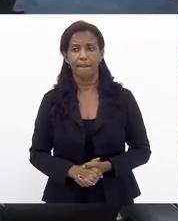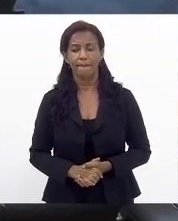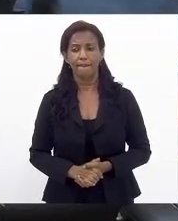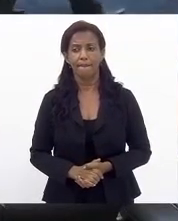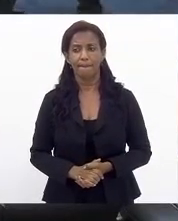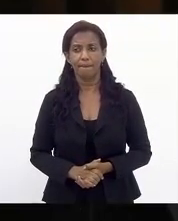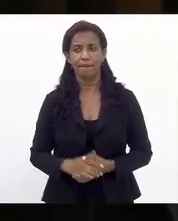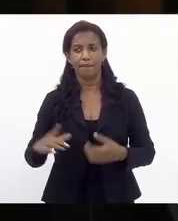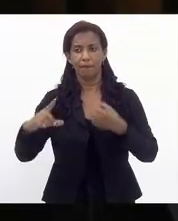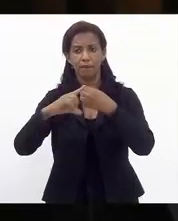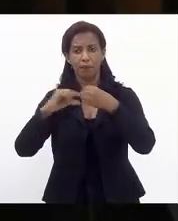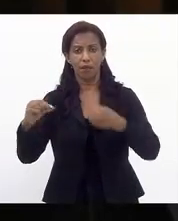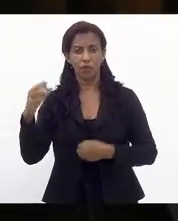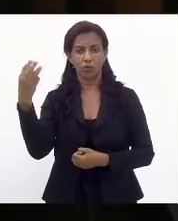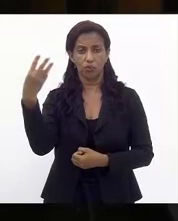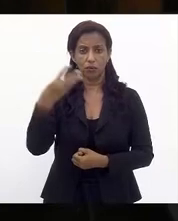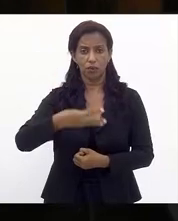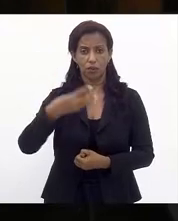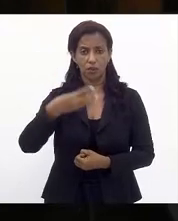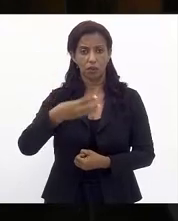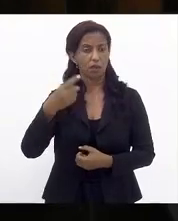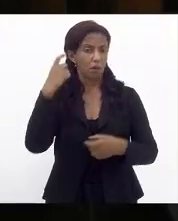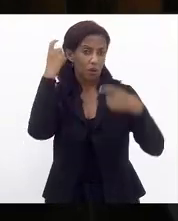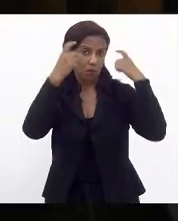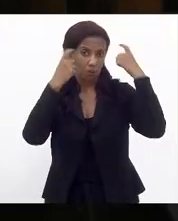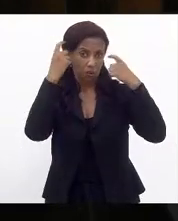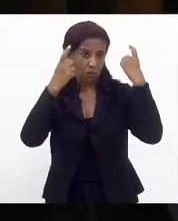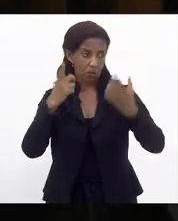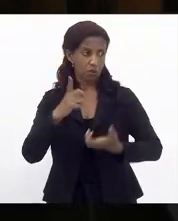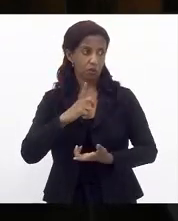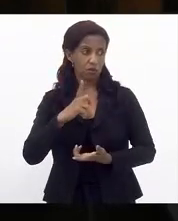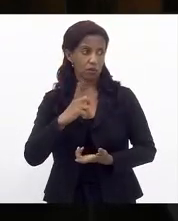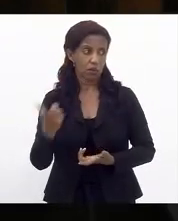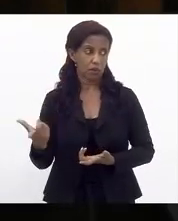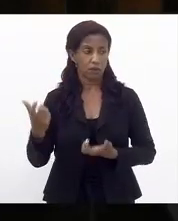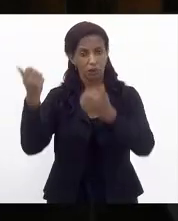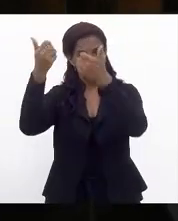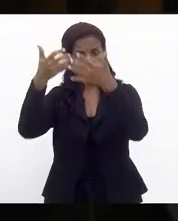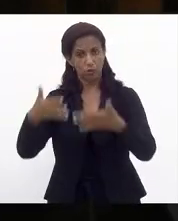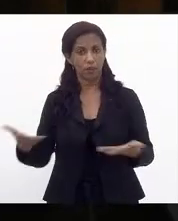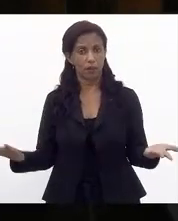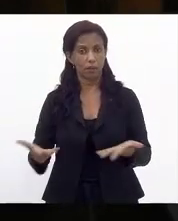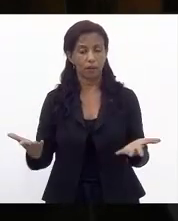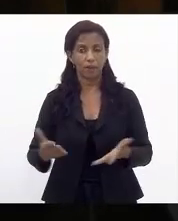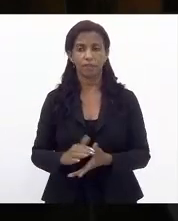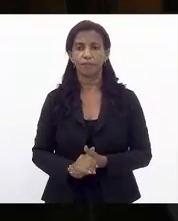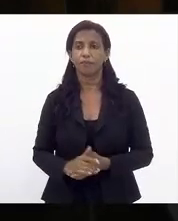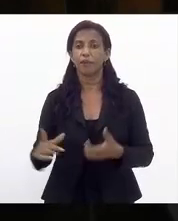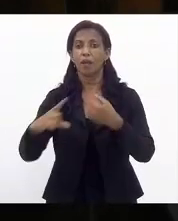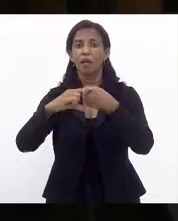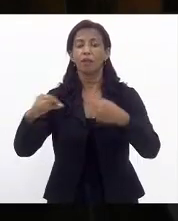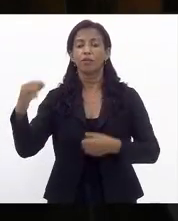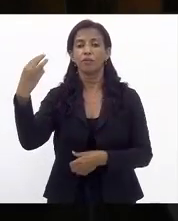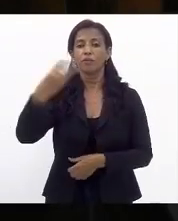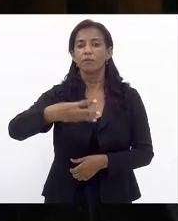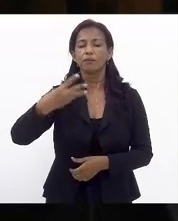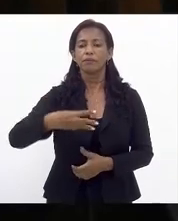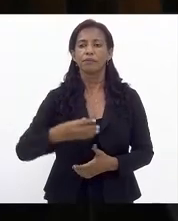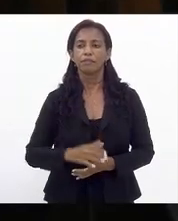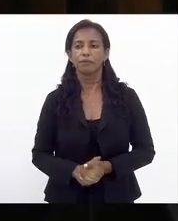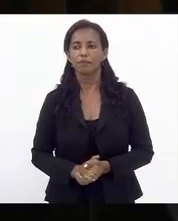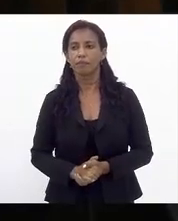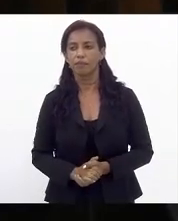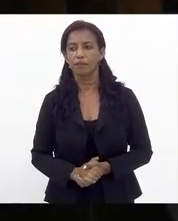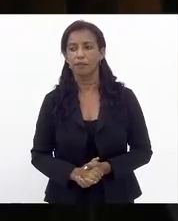Ah pois é no artigo 3º uma preocupação que eu tive que é bom que a gente ajuda de mim agora que o artigo 3º